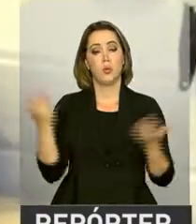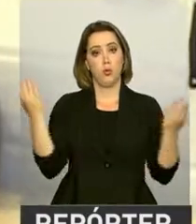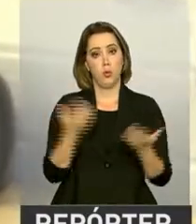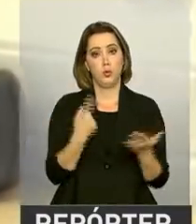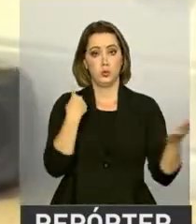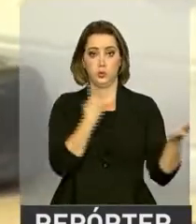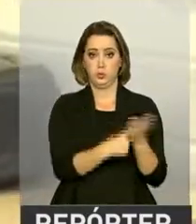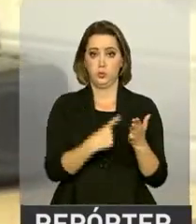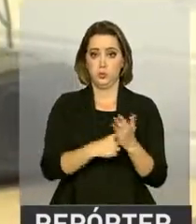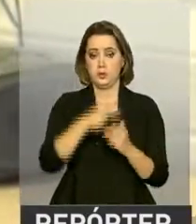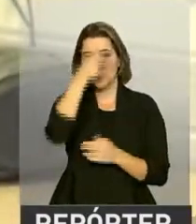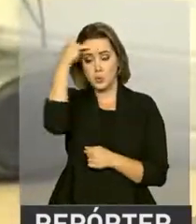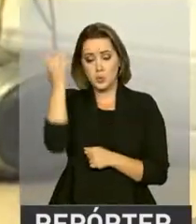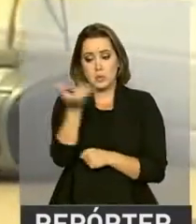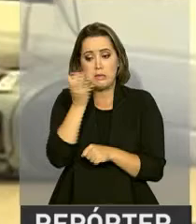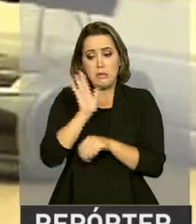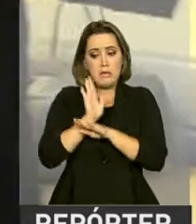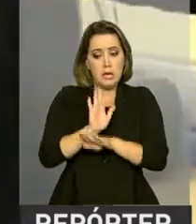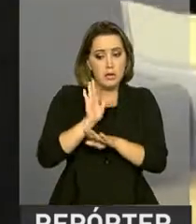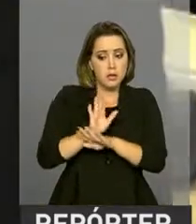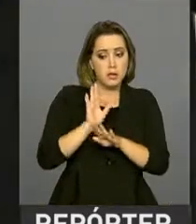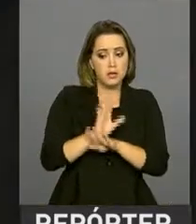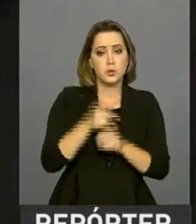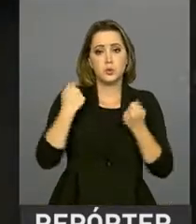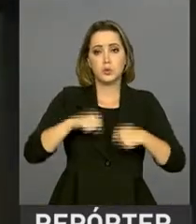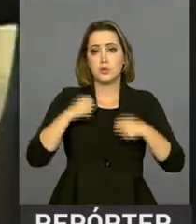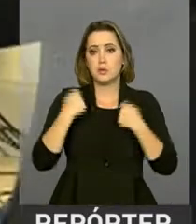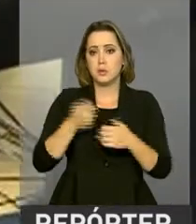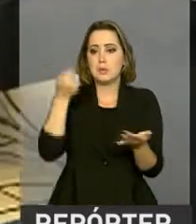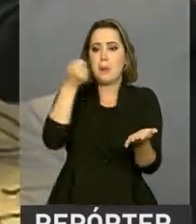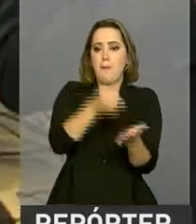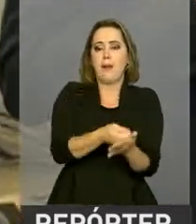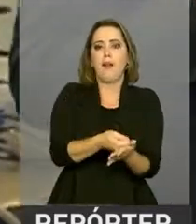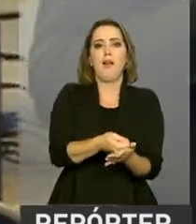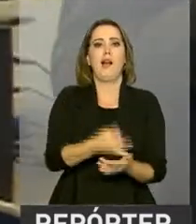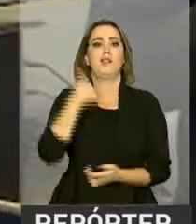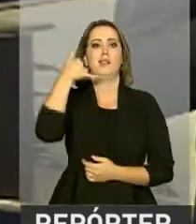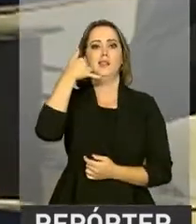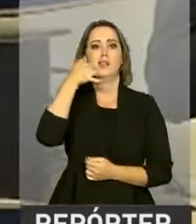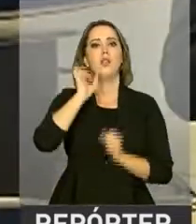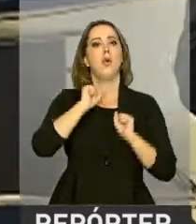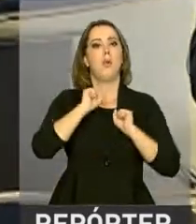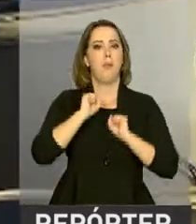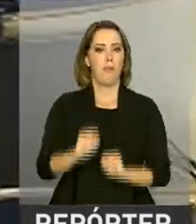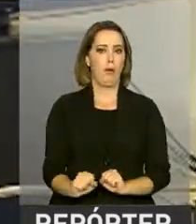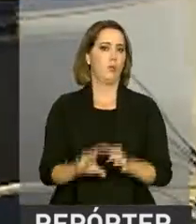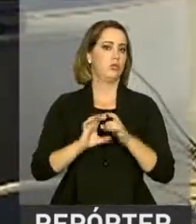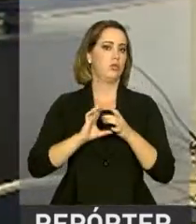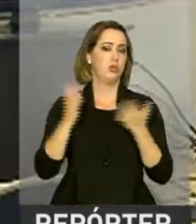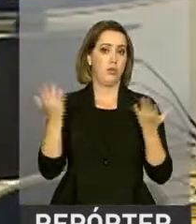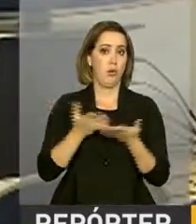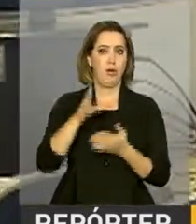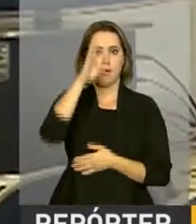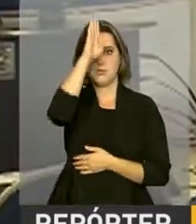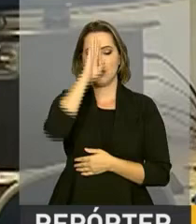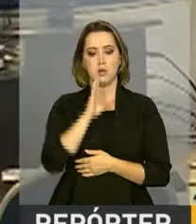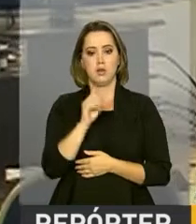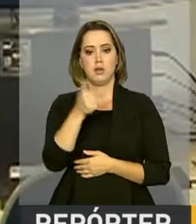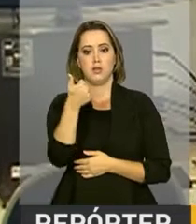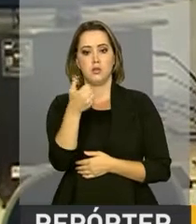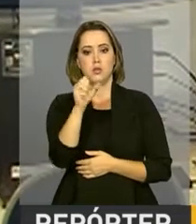procura ajuda de um voluntário do cvv e precisa pagar pela ligação poderá fazer isso gratuitamente pelo número